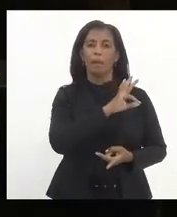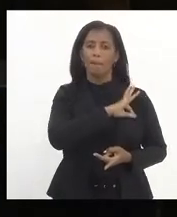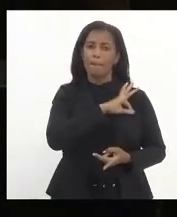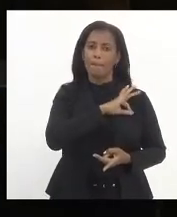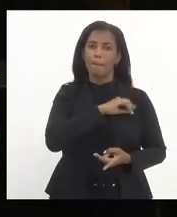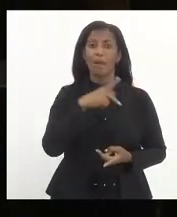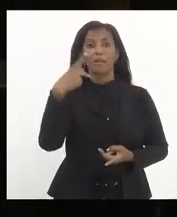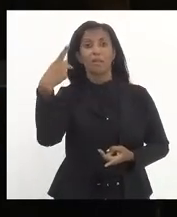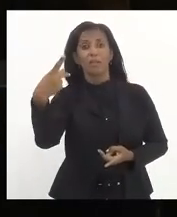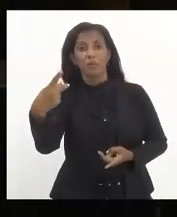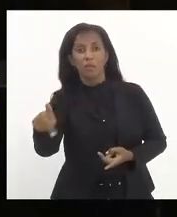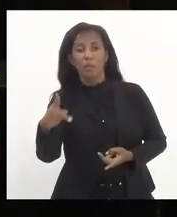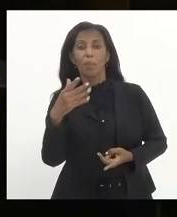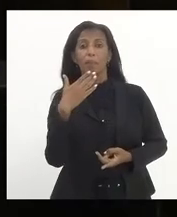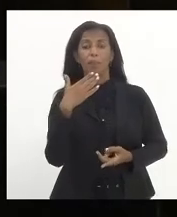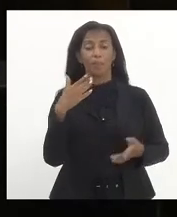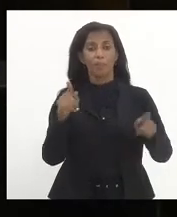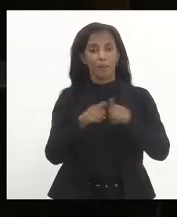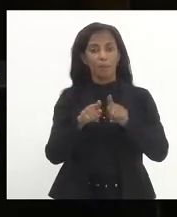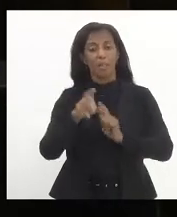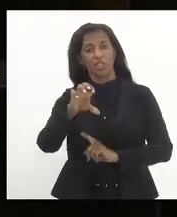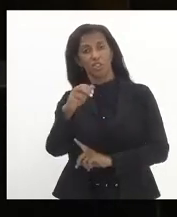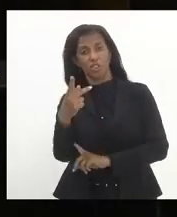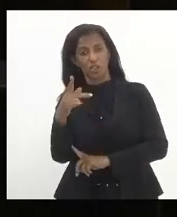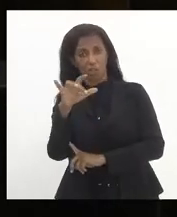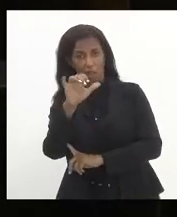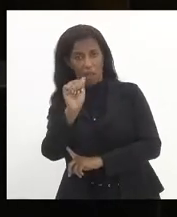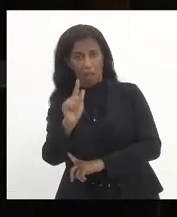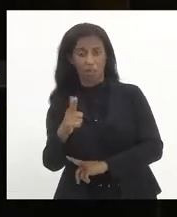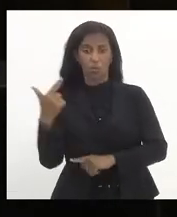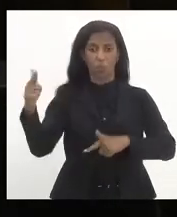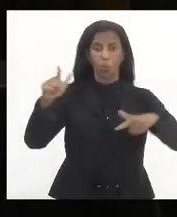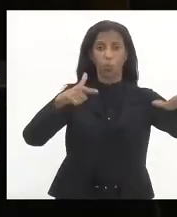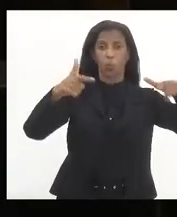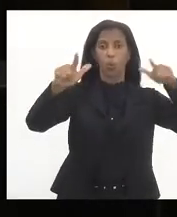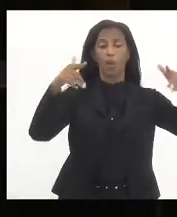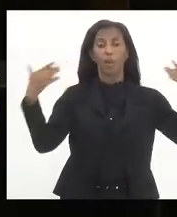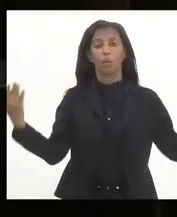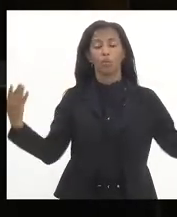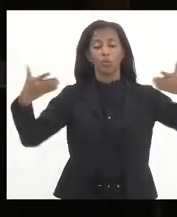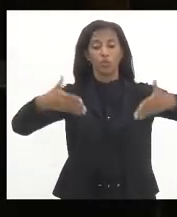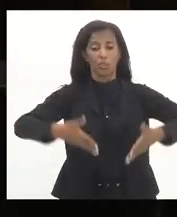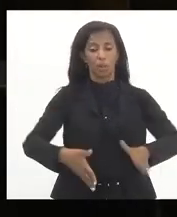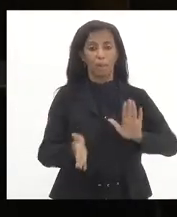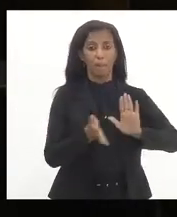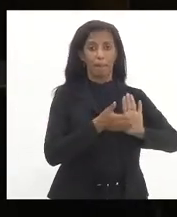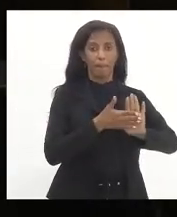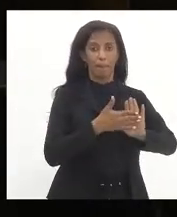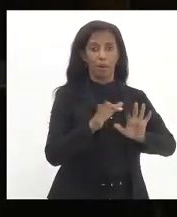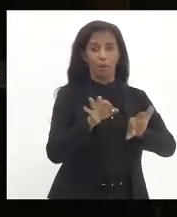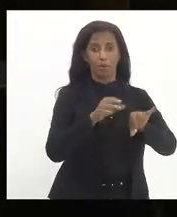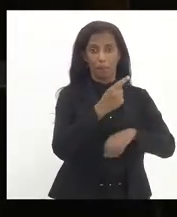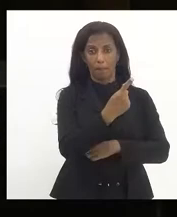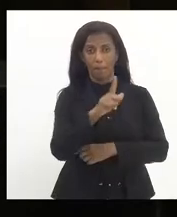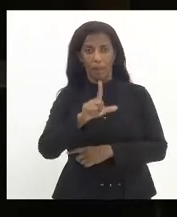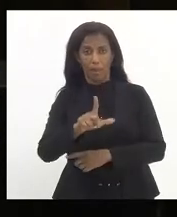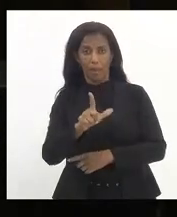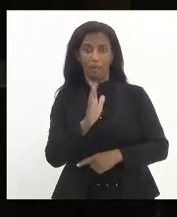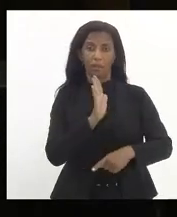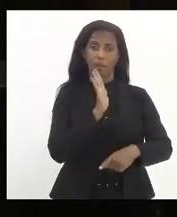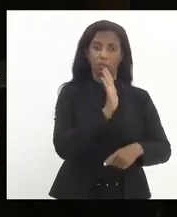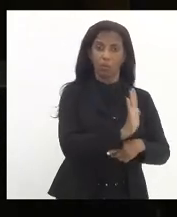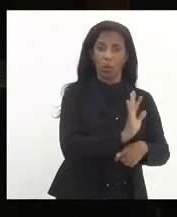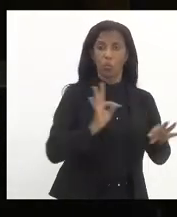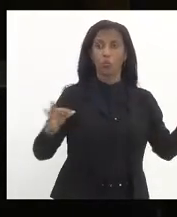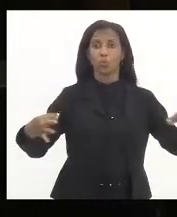da sua intervenção, Charles, e de tantos outros, enquanto nós trouxemos para a pauta um projeto de lei que